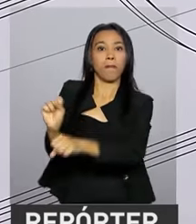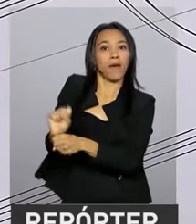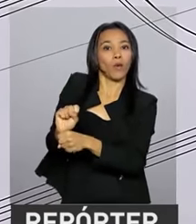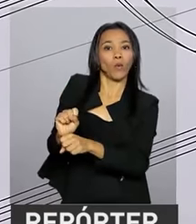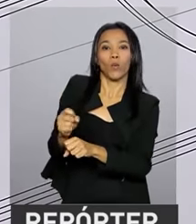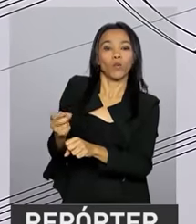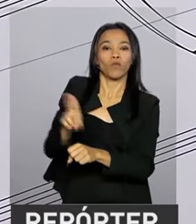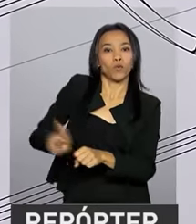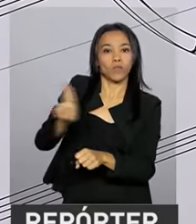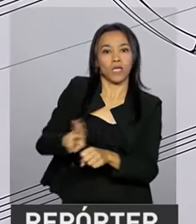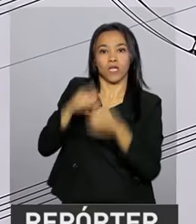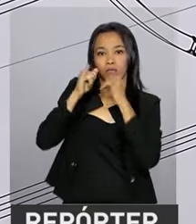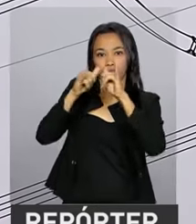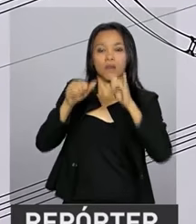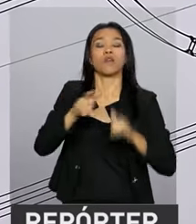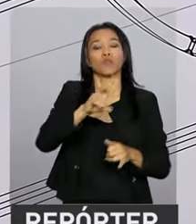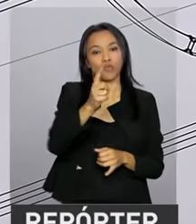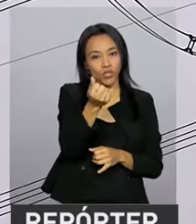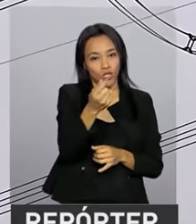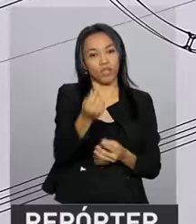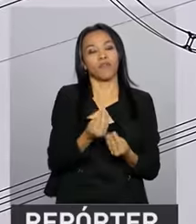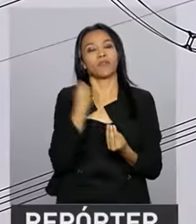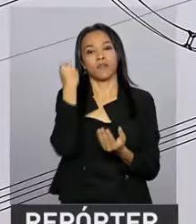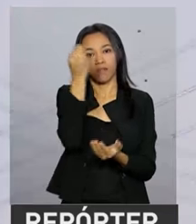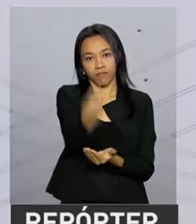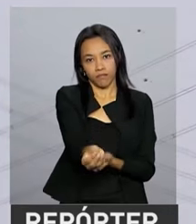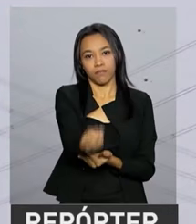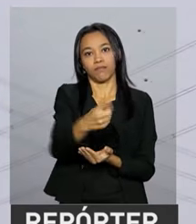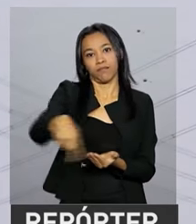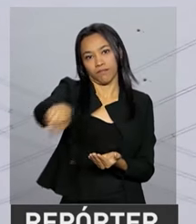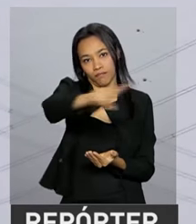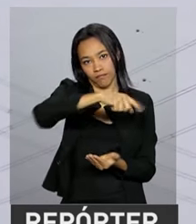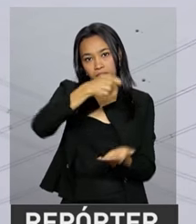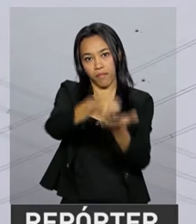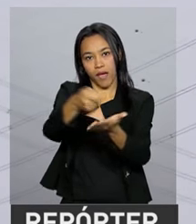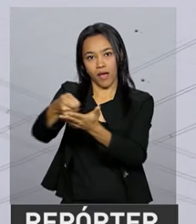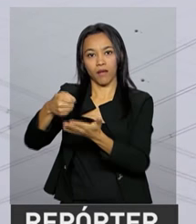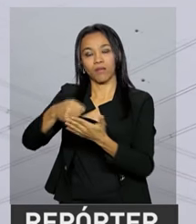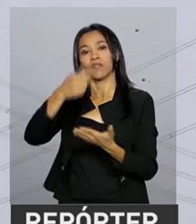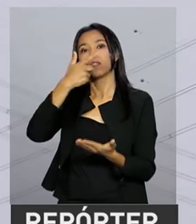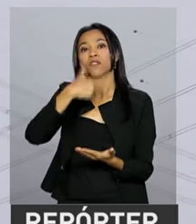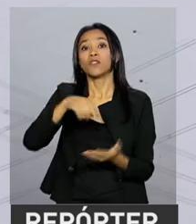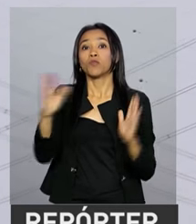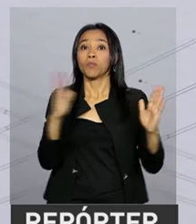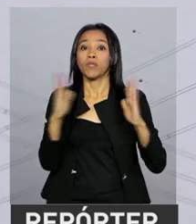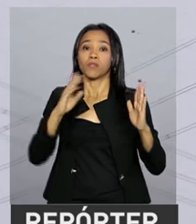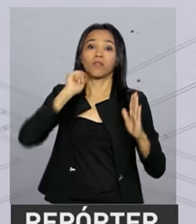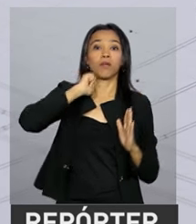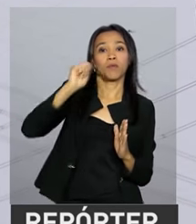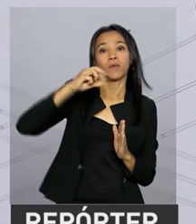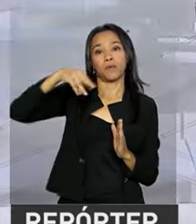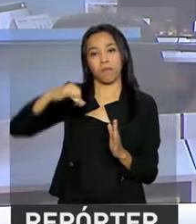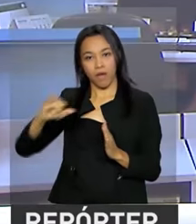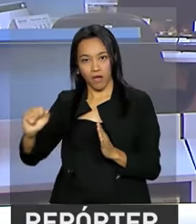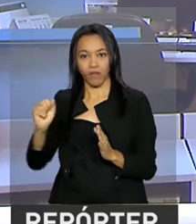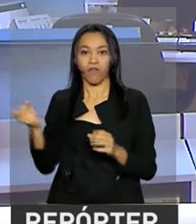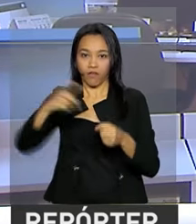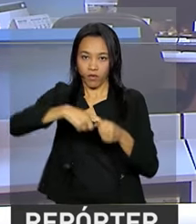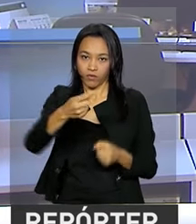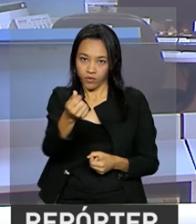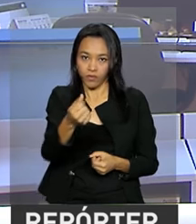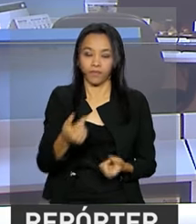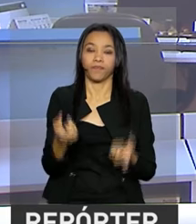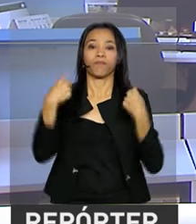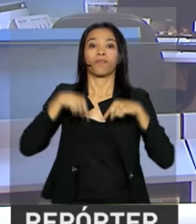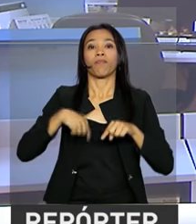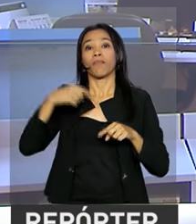o dinheiro será devolvido na conta de luz do consumidor entre os meses de abril e maio. E nós ficamos por